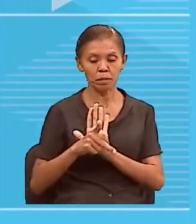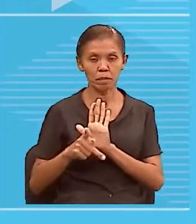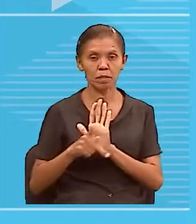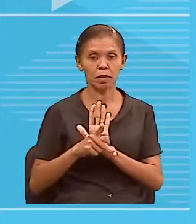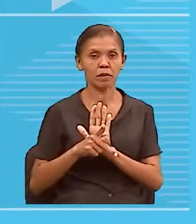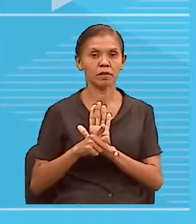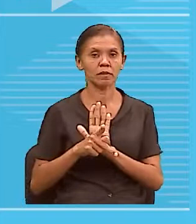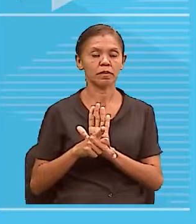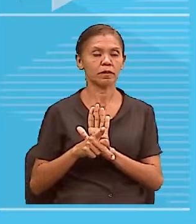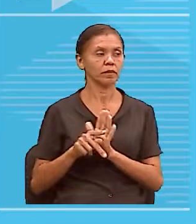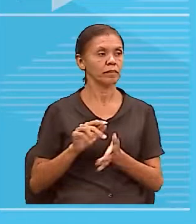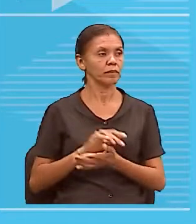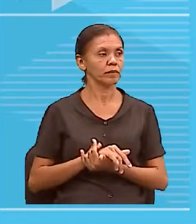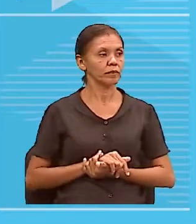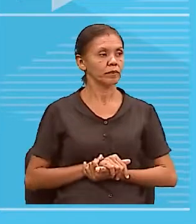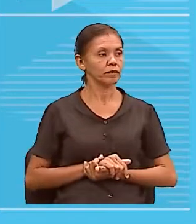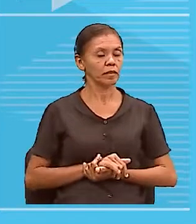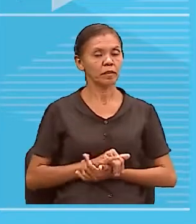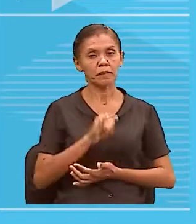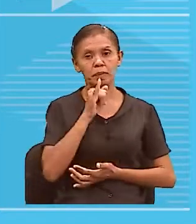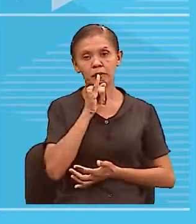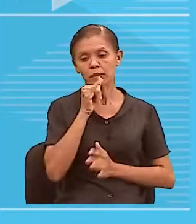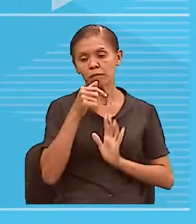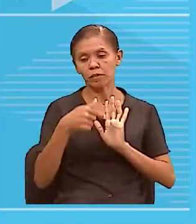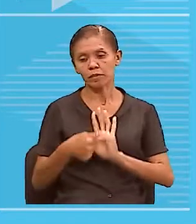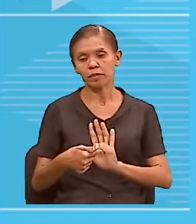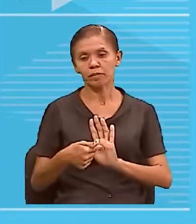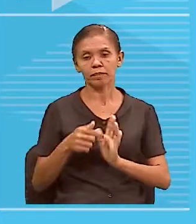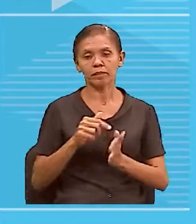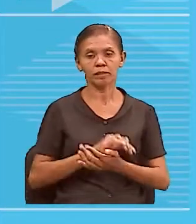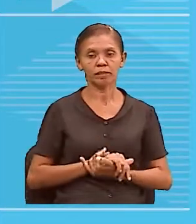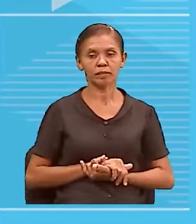a padaria de posse de um exemplo